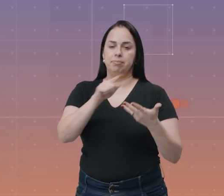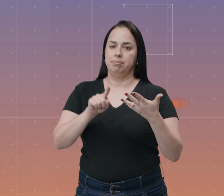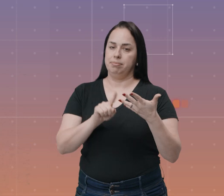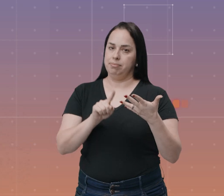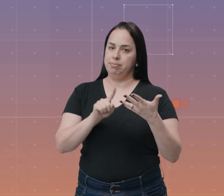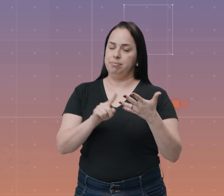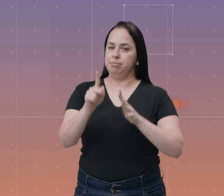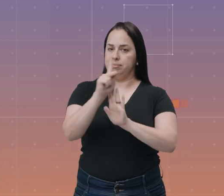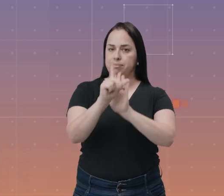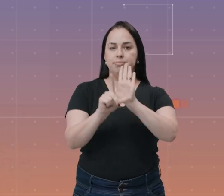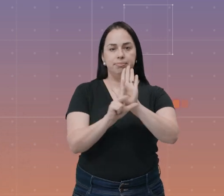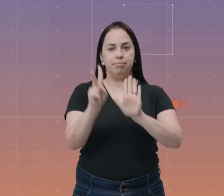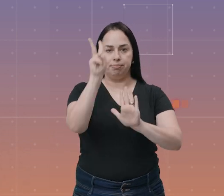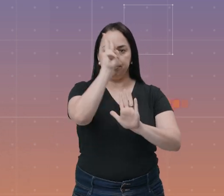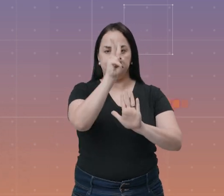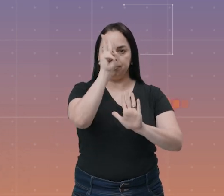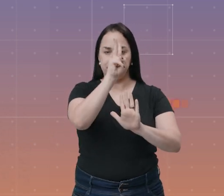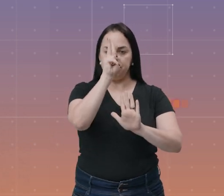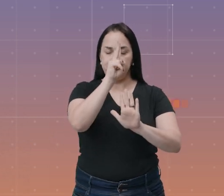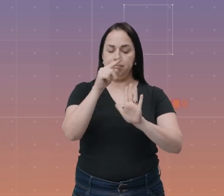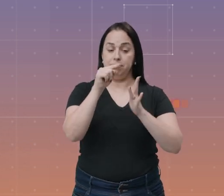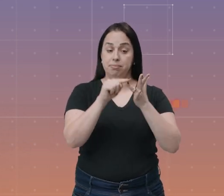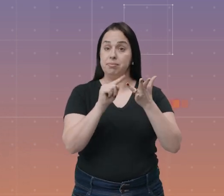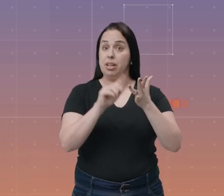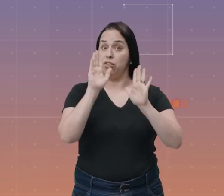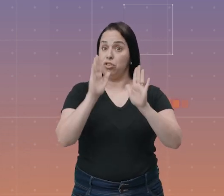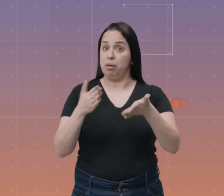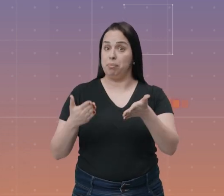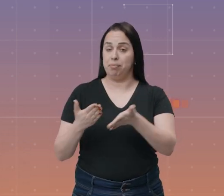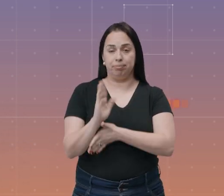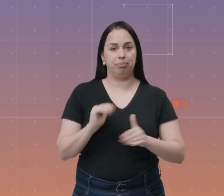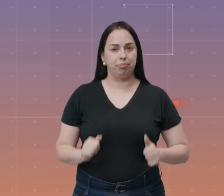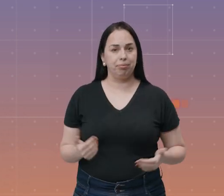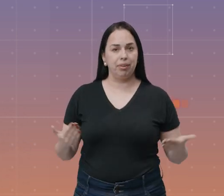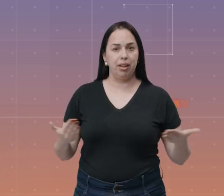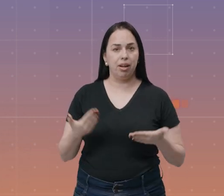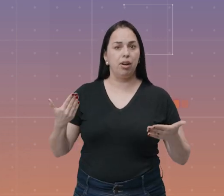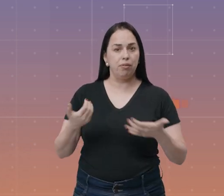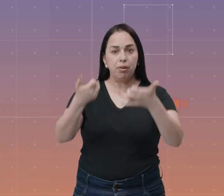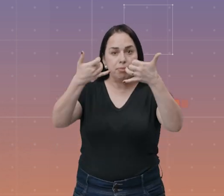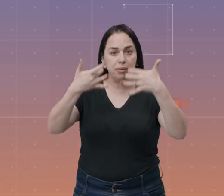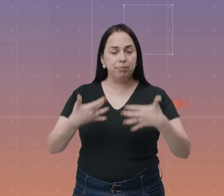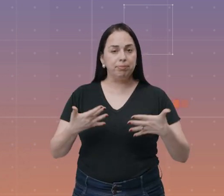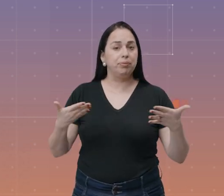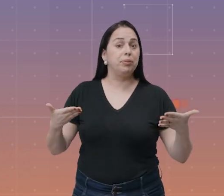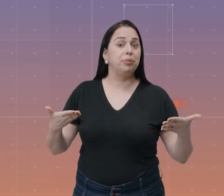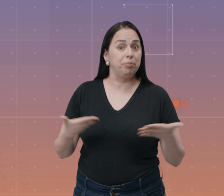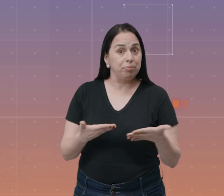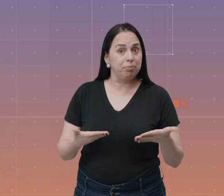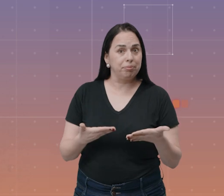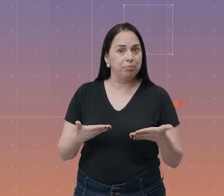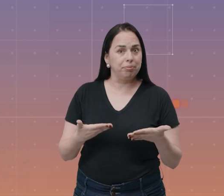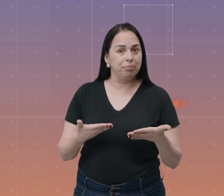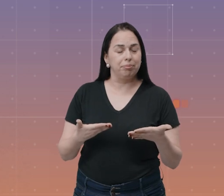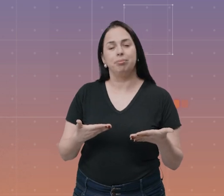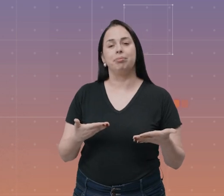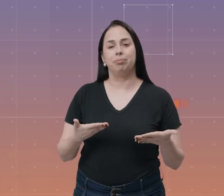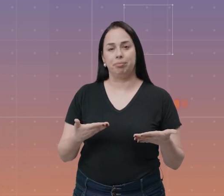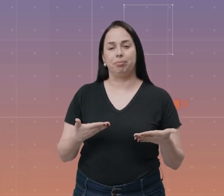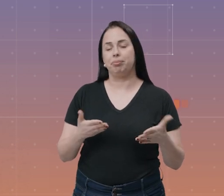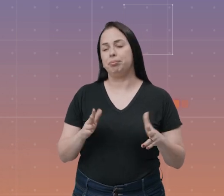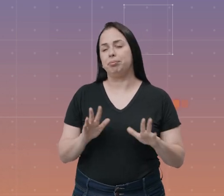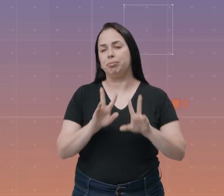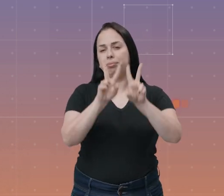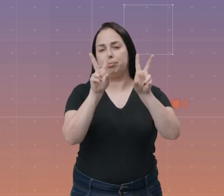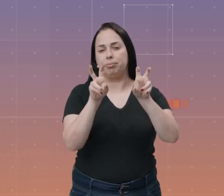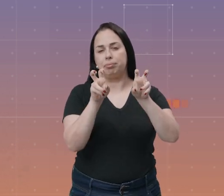claro, de relembrar os projetos de lei aprovados aqui na Câmara. Começamos essa retrospectiva de hoje do Boletim